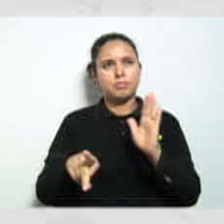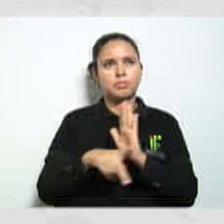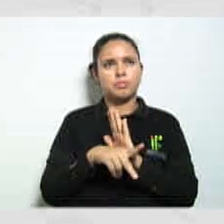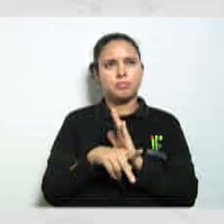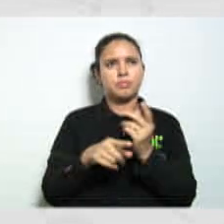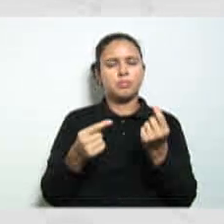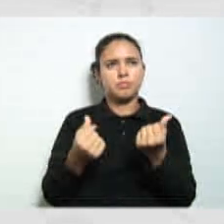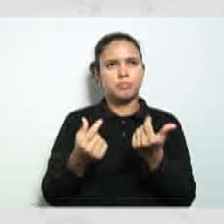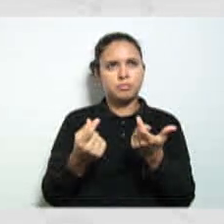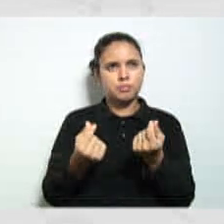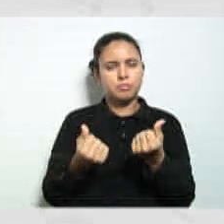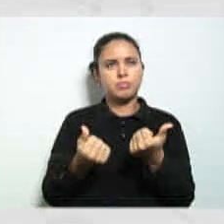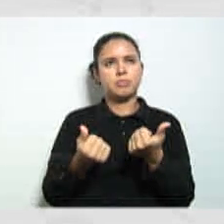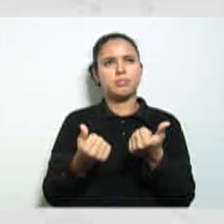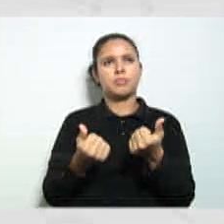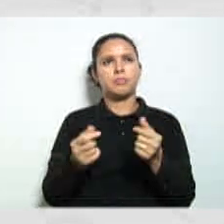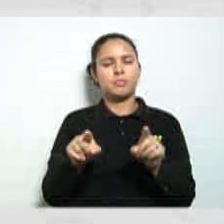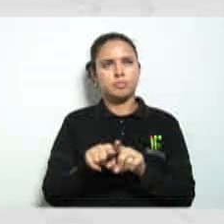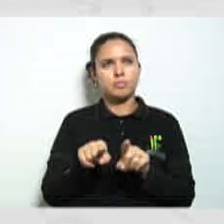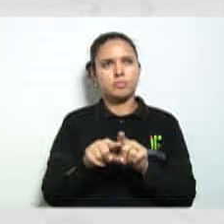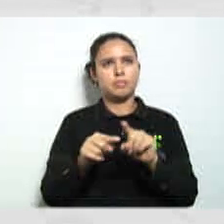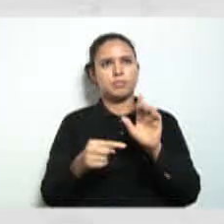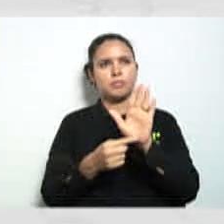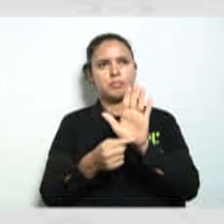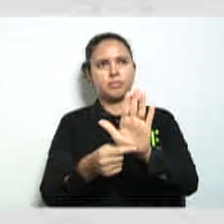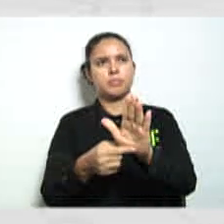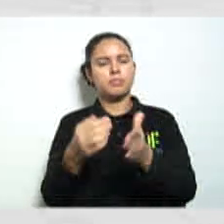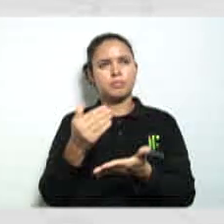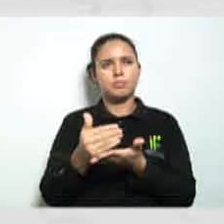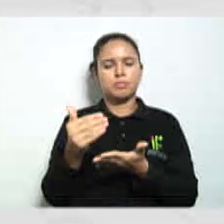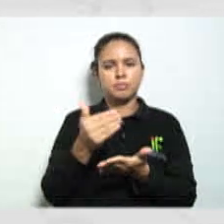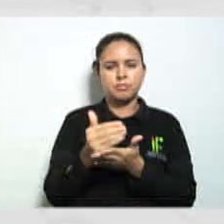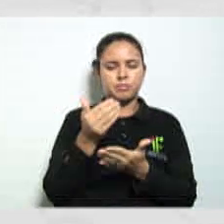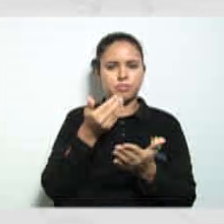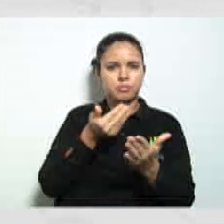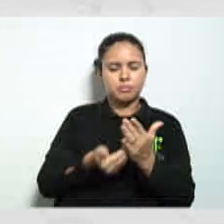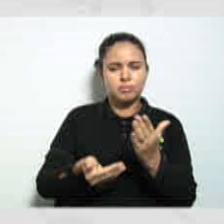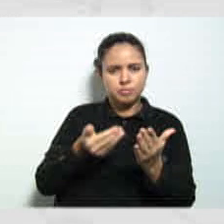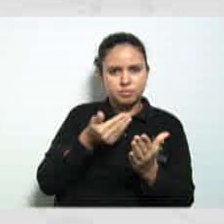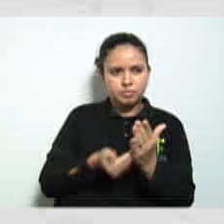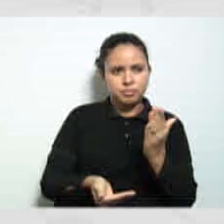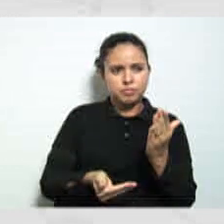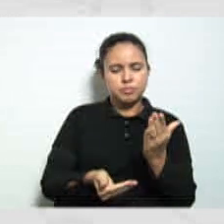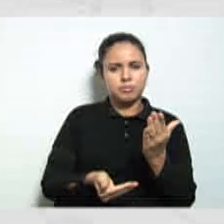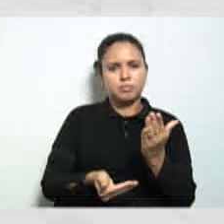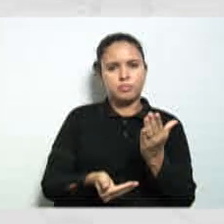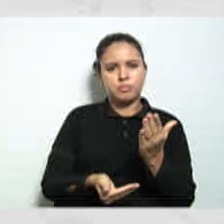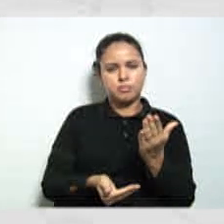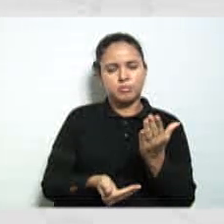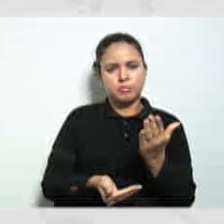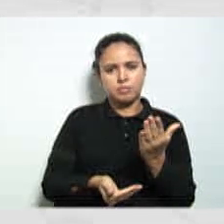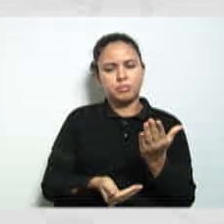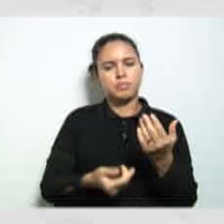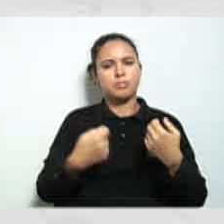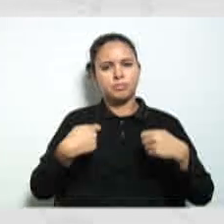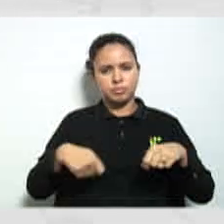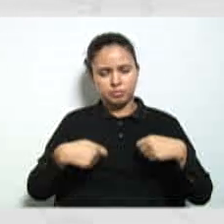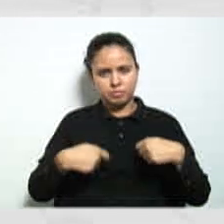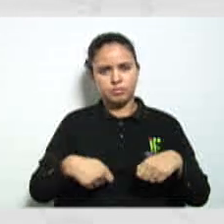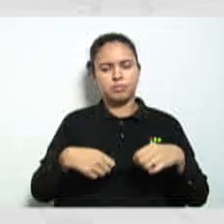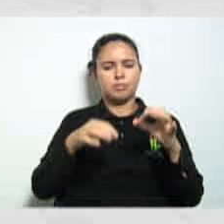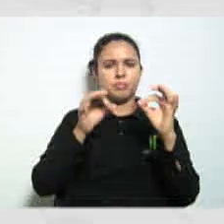patrimonial e a demonstração de sobras e perdas devem